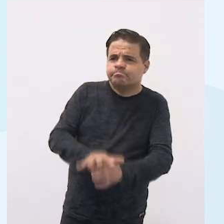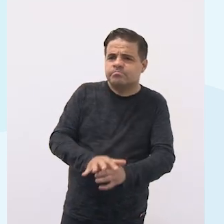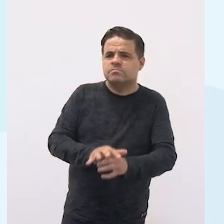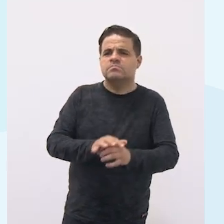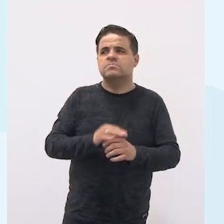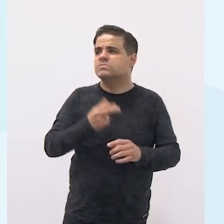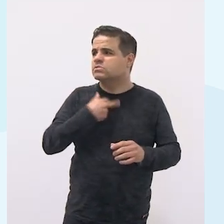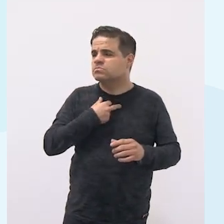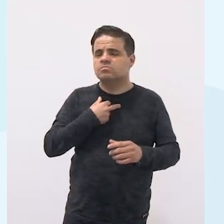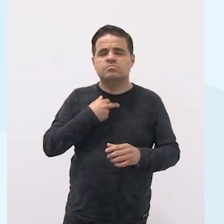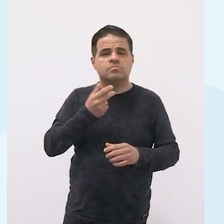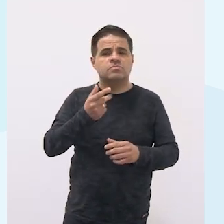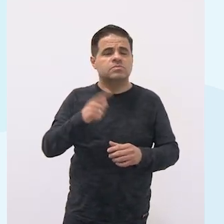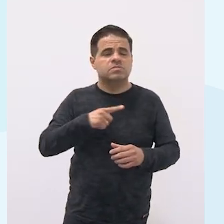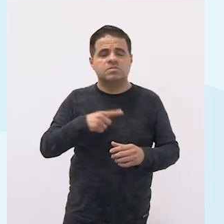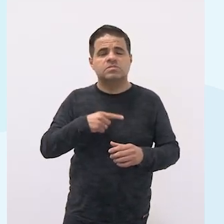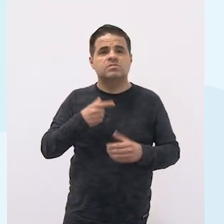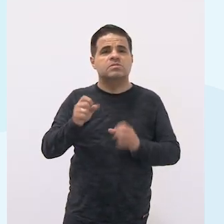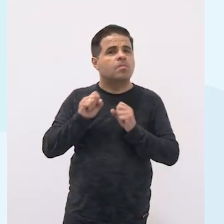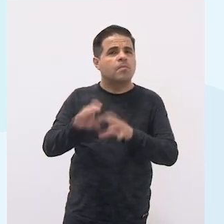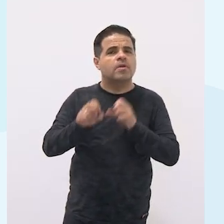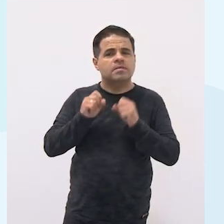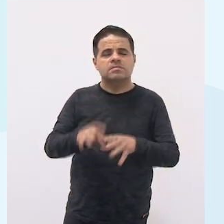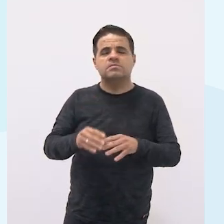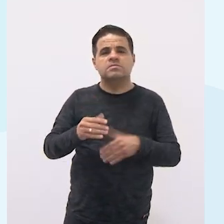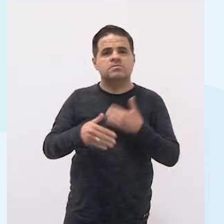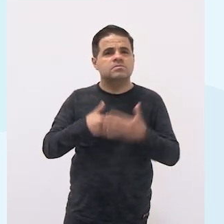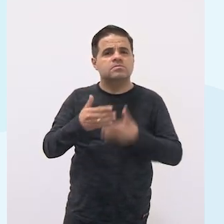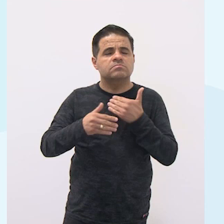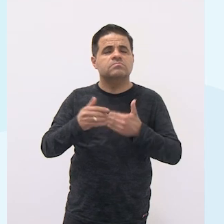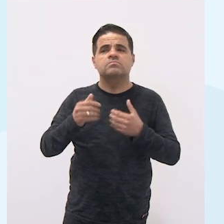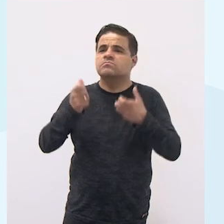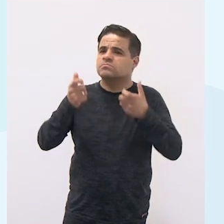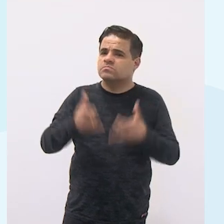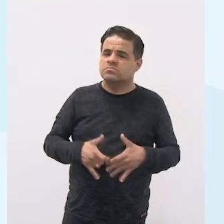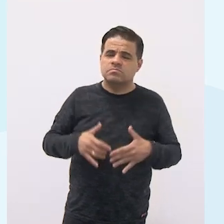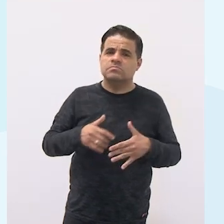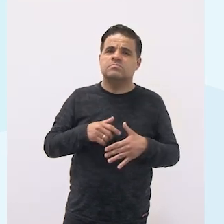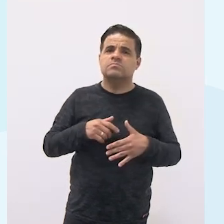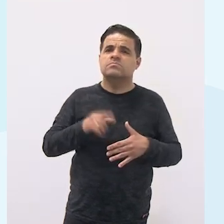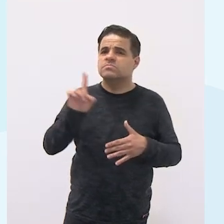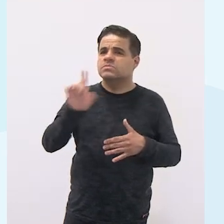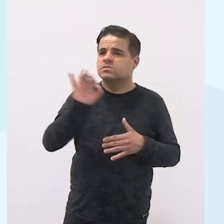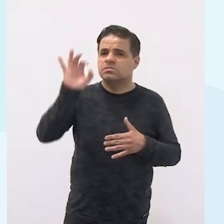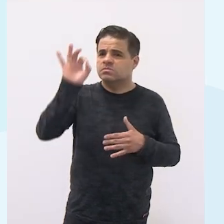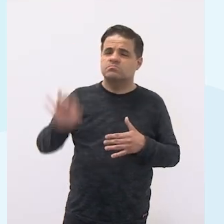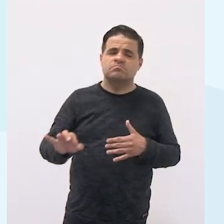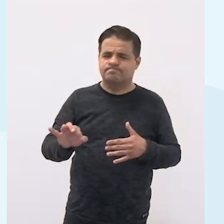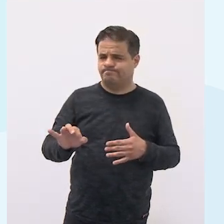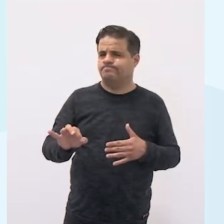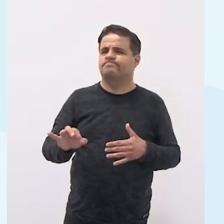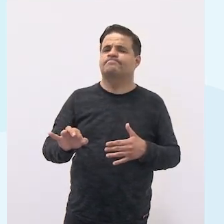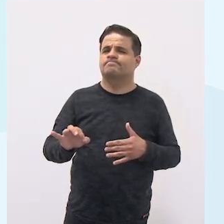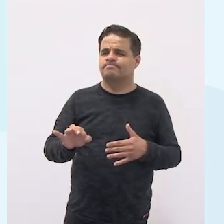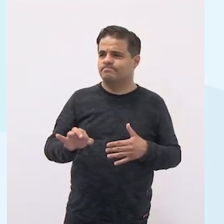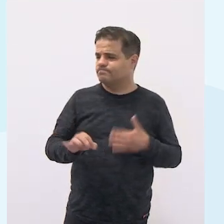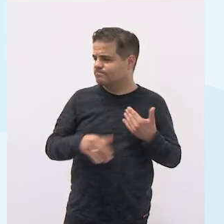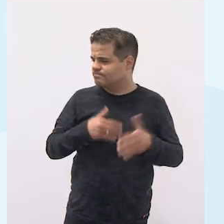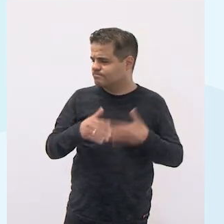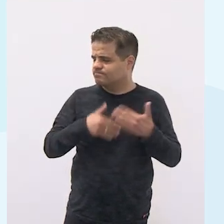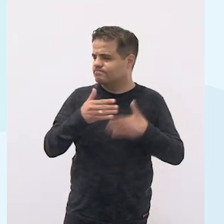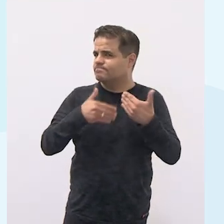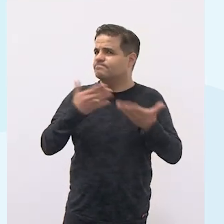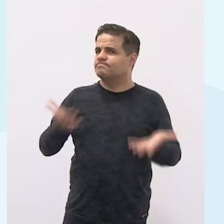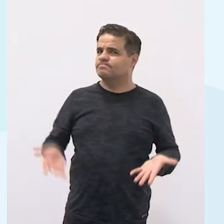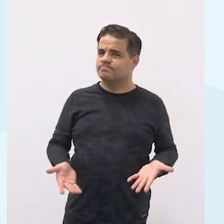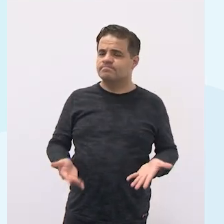não podem ter uma orientação no afetivo? Sempre que 100% é uma estatística alta, né? Quando